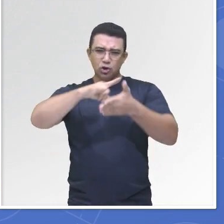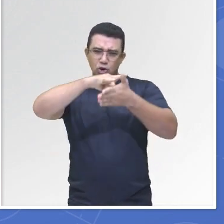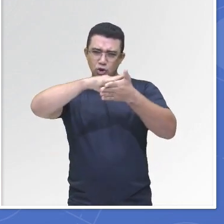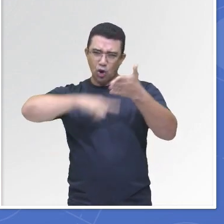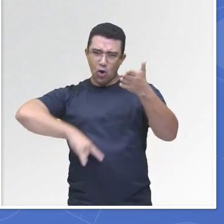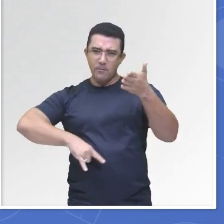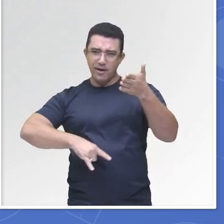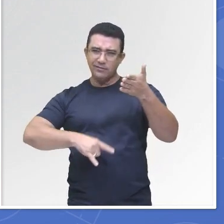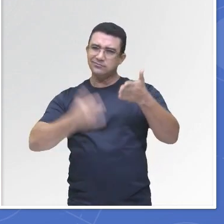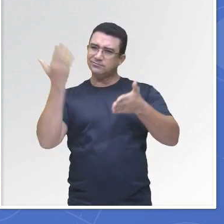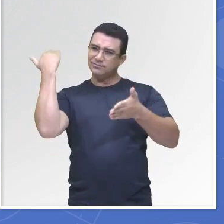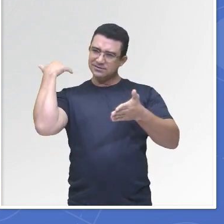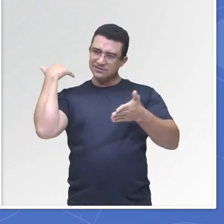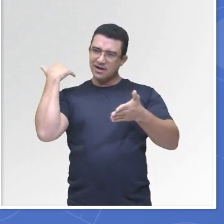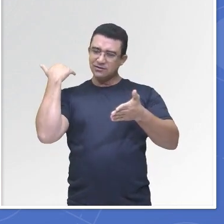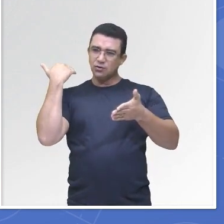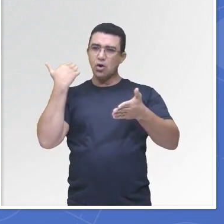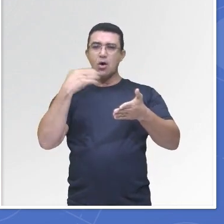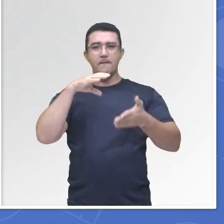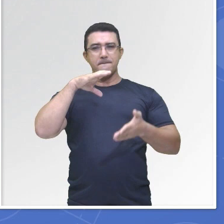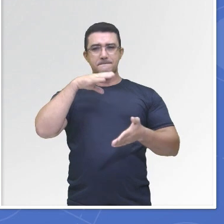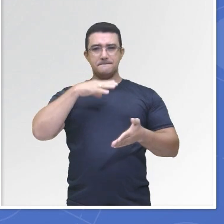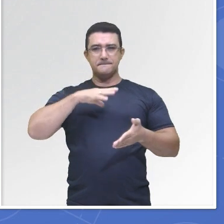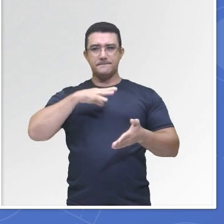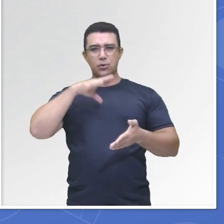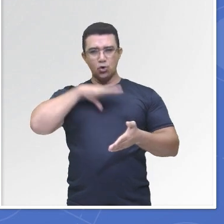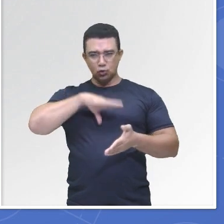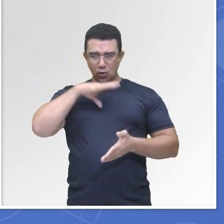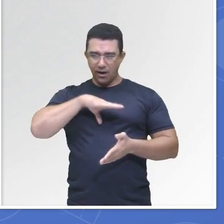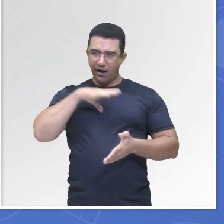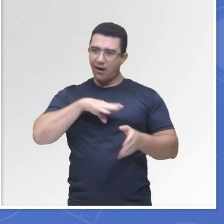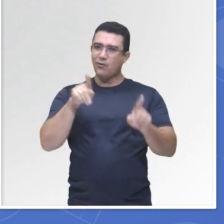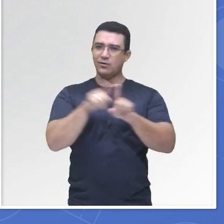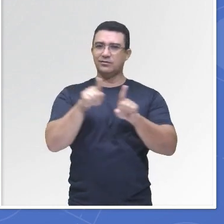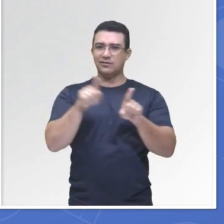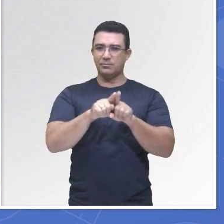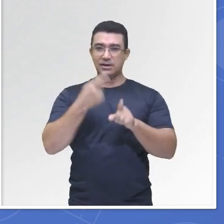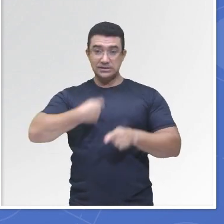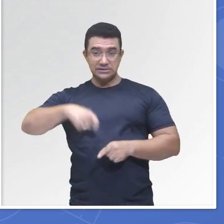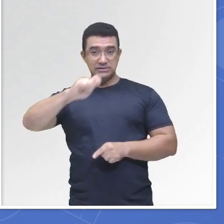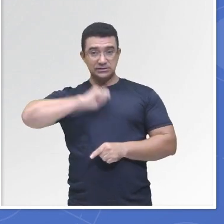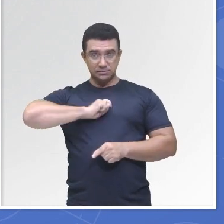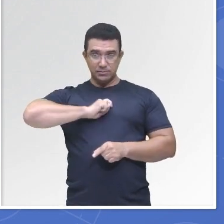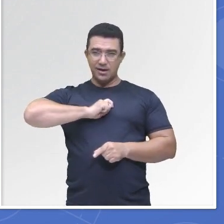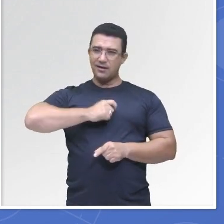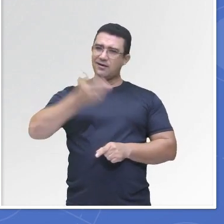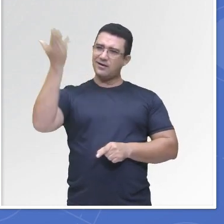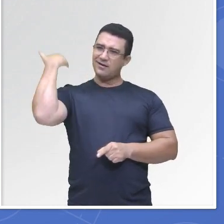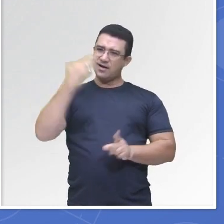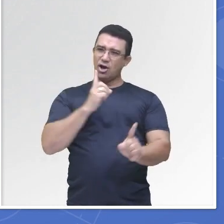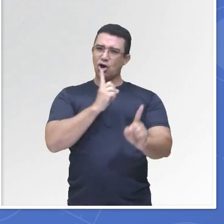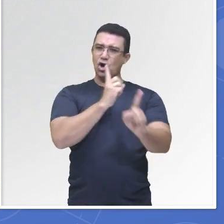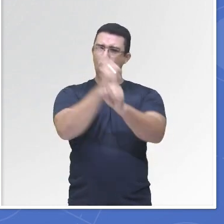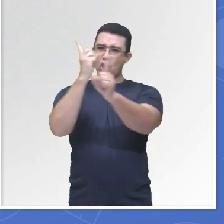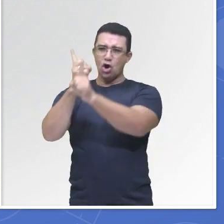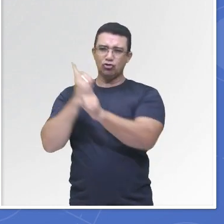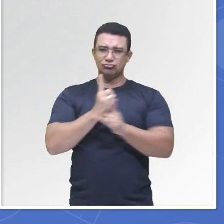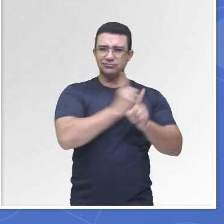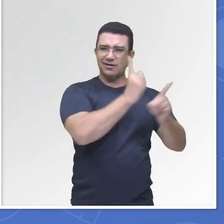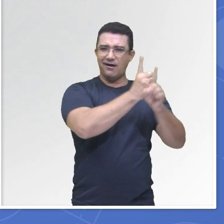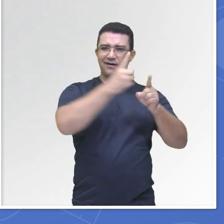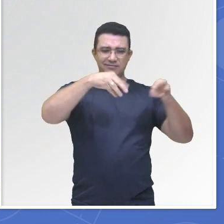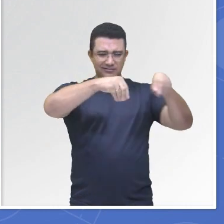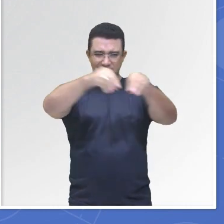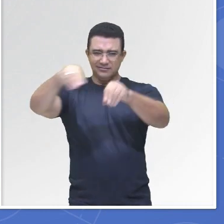foram feitos entre Portugal e Espanha na época dos grandes descobrimentos, a época das grandes navegações, em